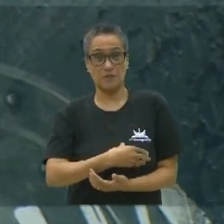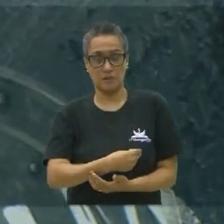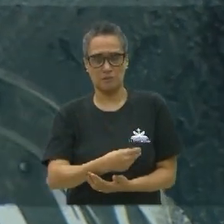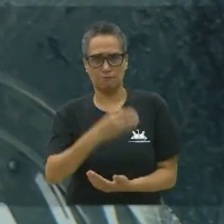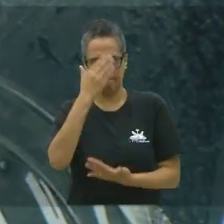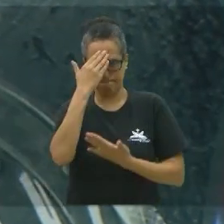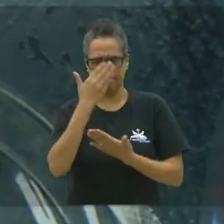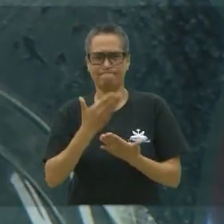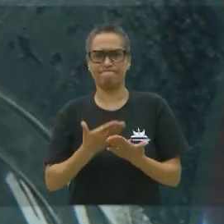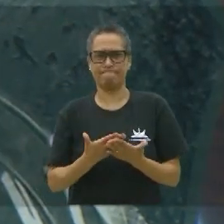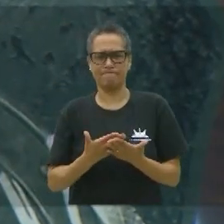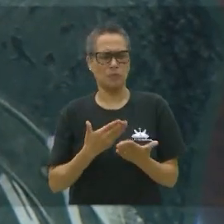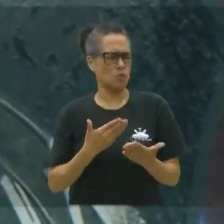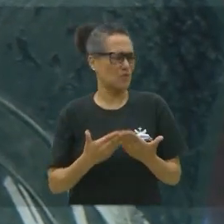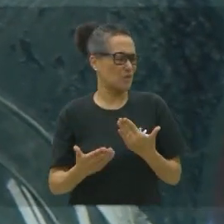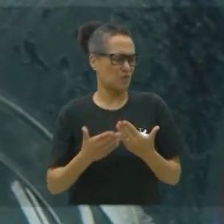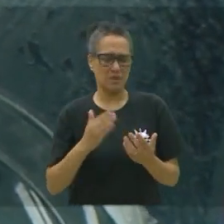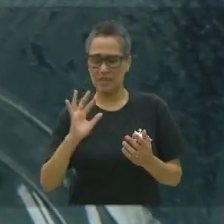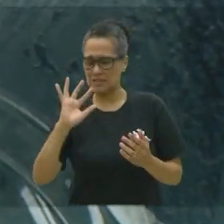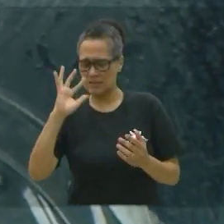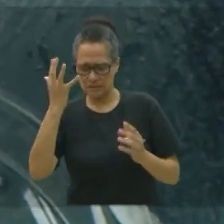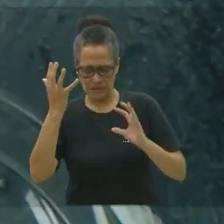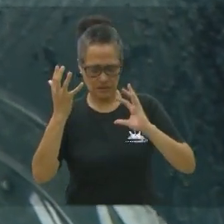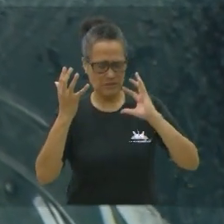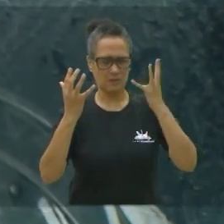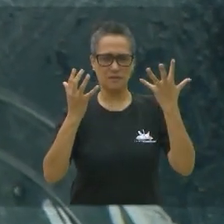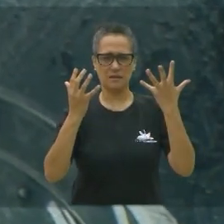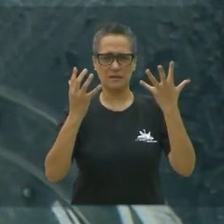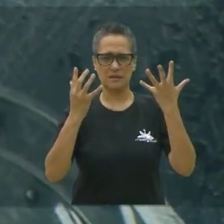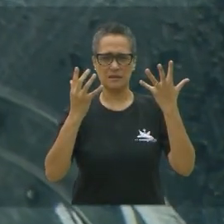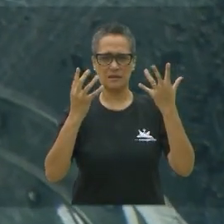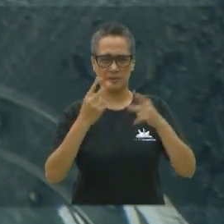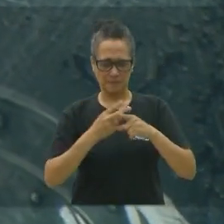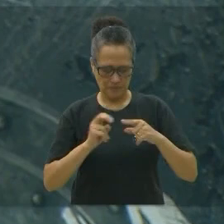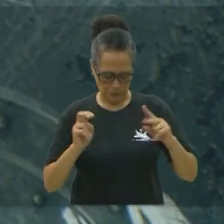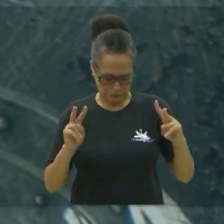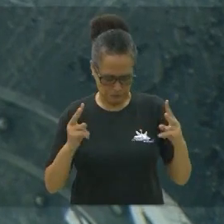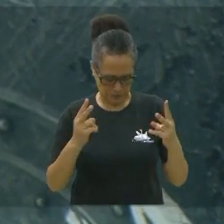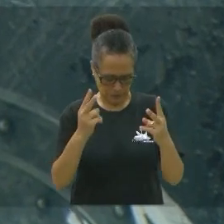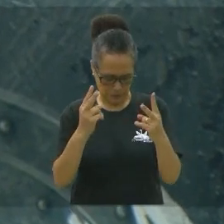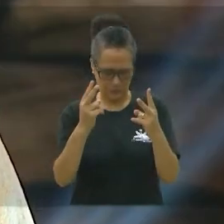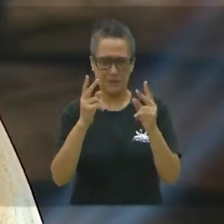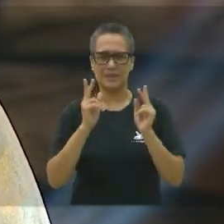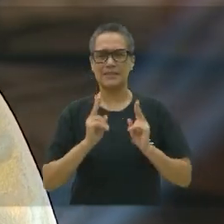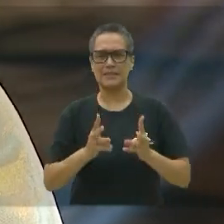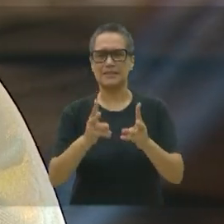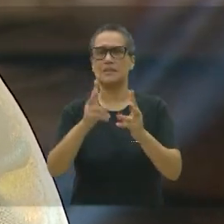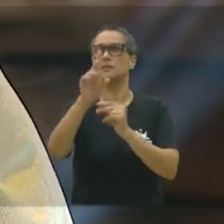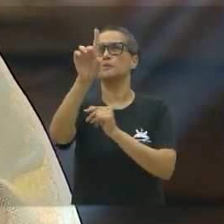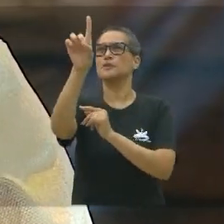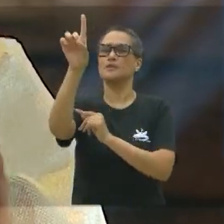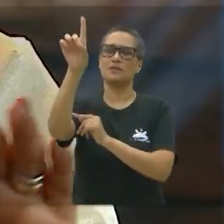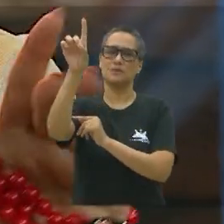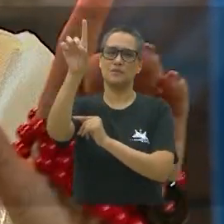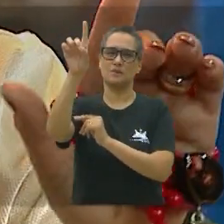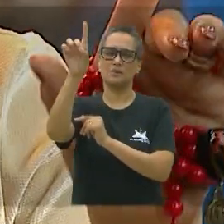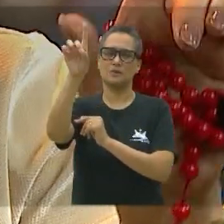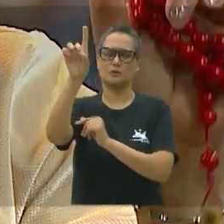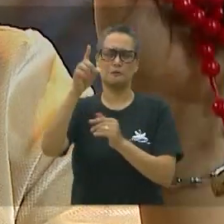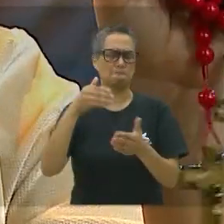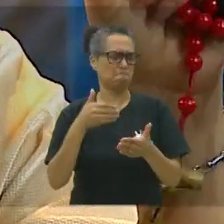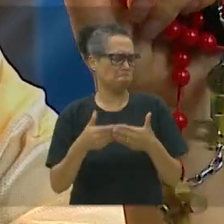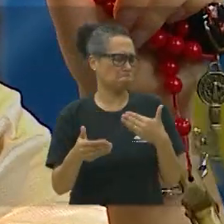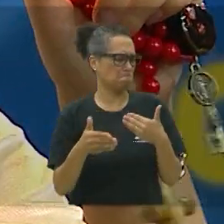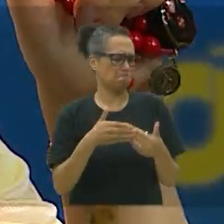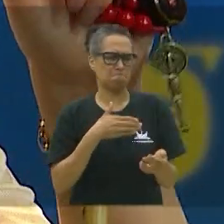Em qualquer circunstância, a vitória é sempre de Deus. Não importa